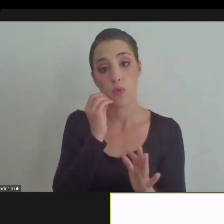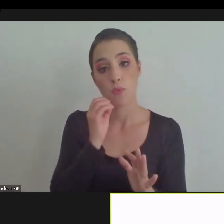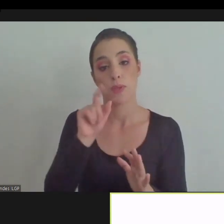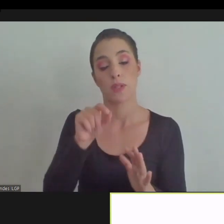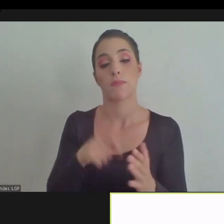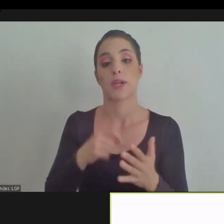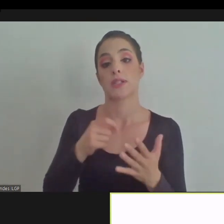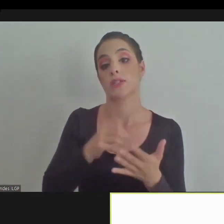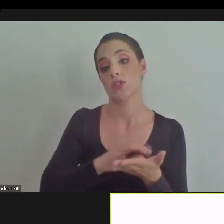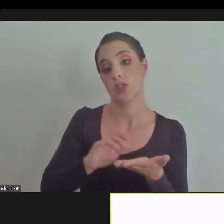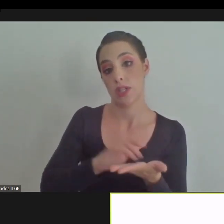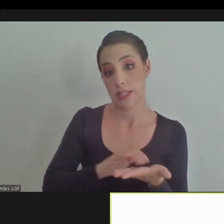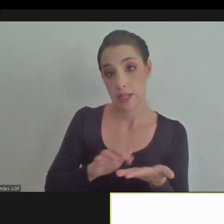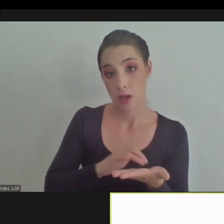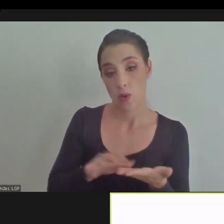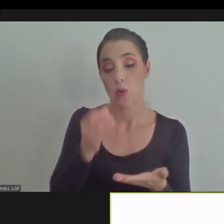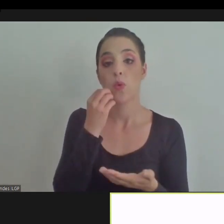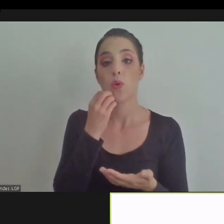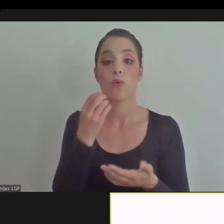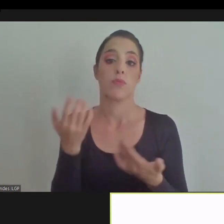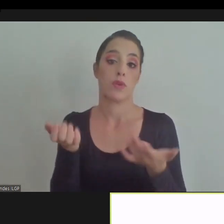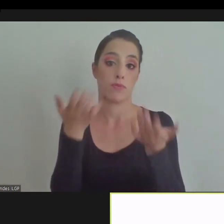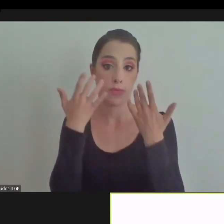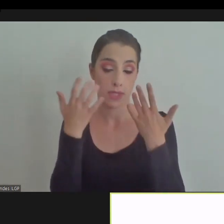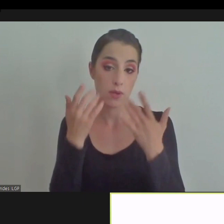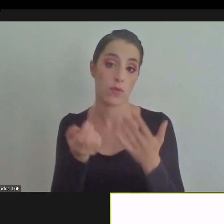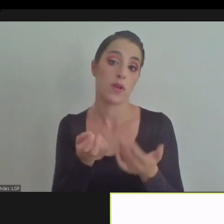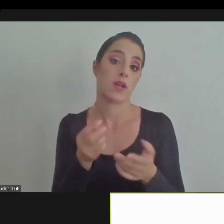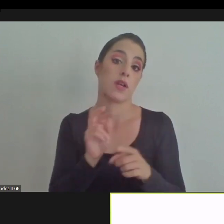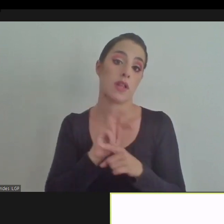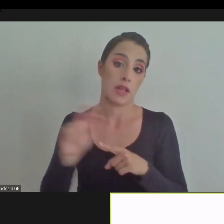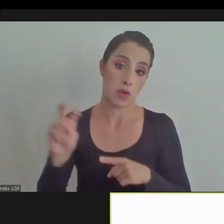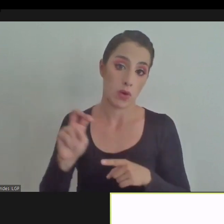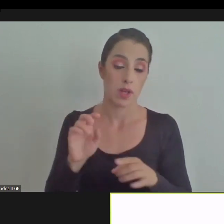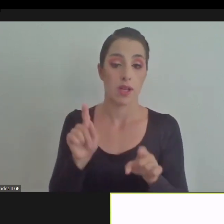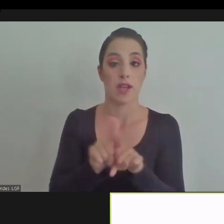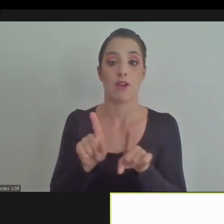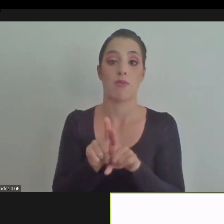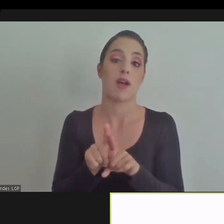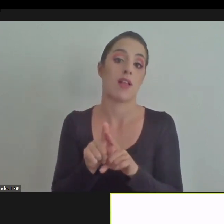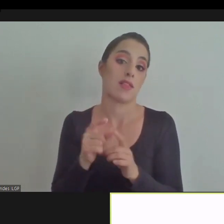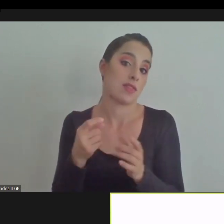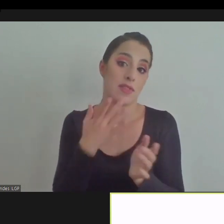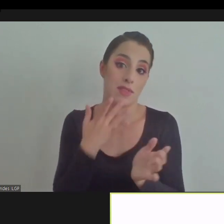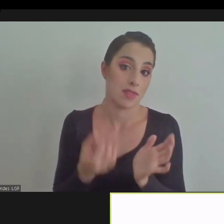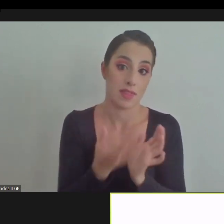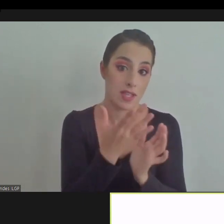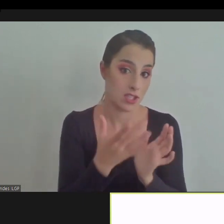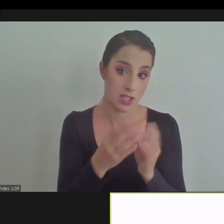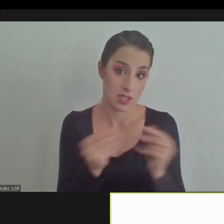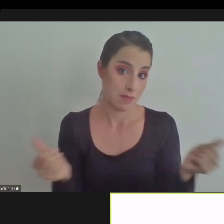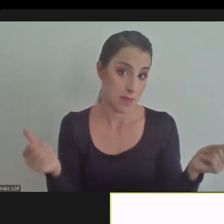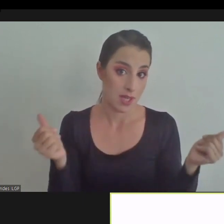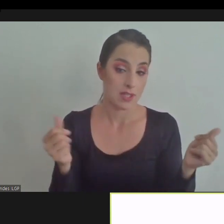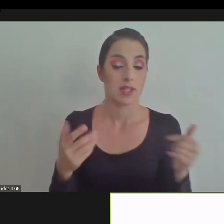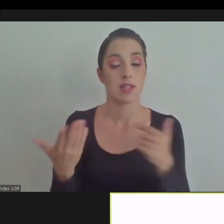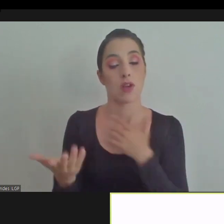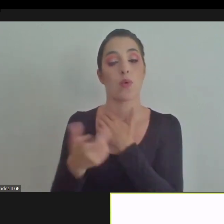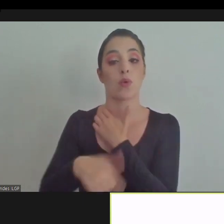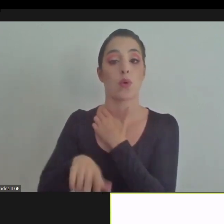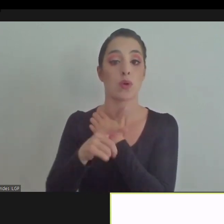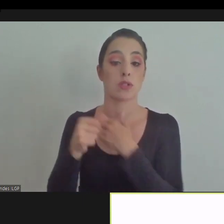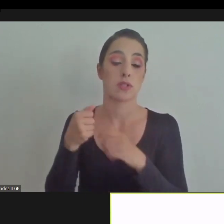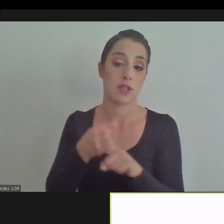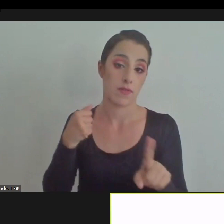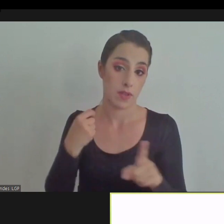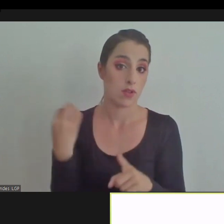descrição, que dados eletrônicos facilmente vazam. Então, este foi um segundo desafio que também asseguramos com muito